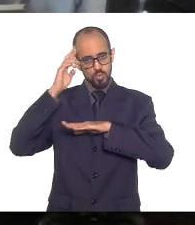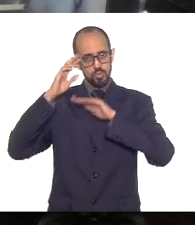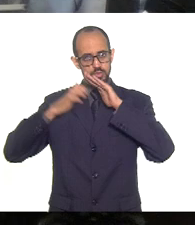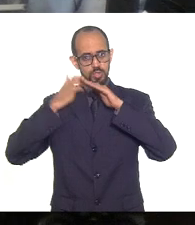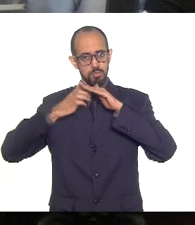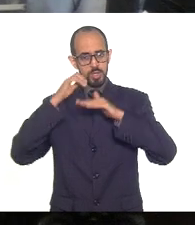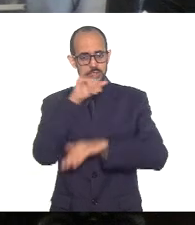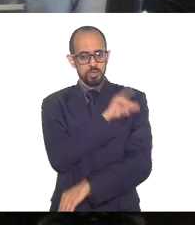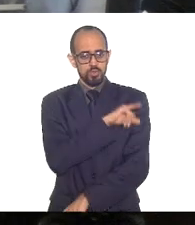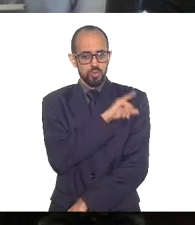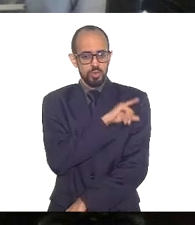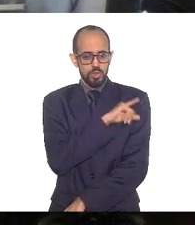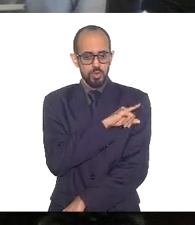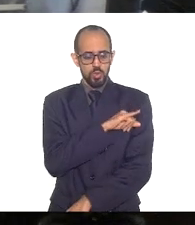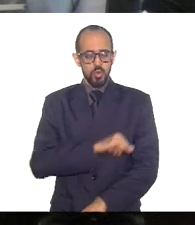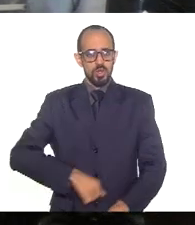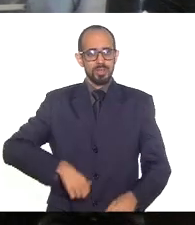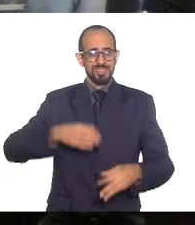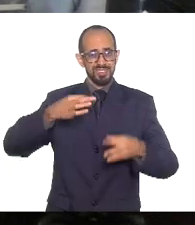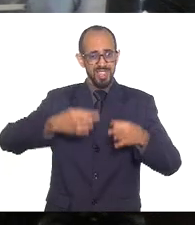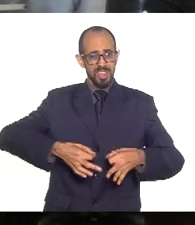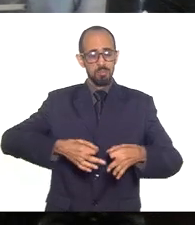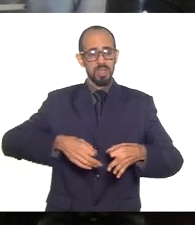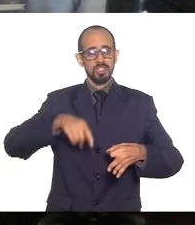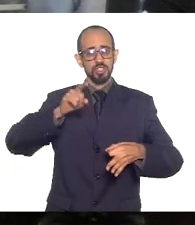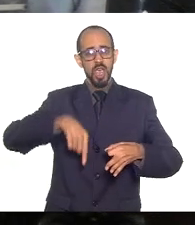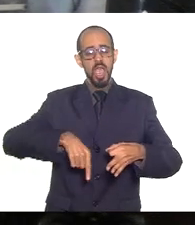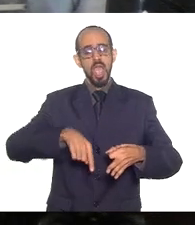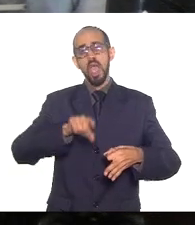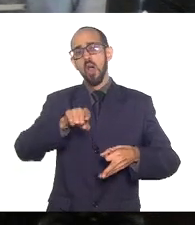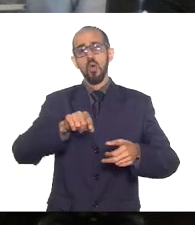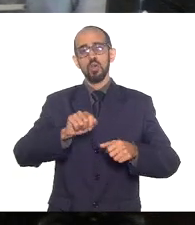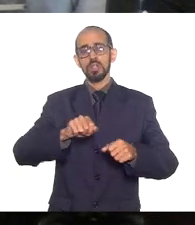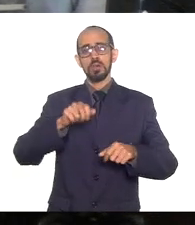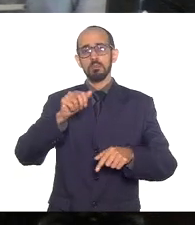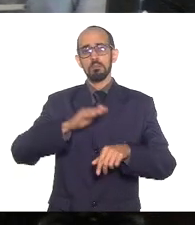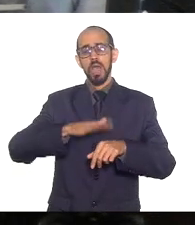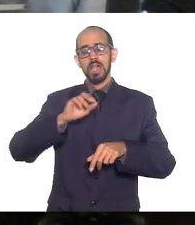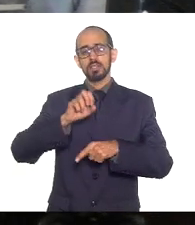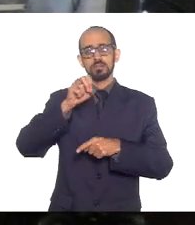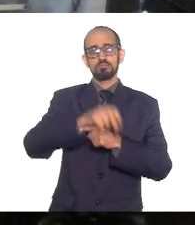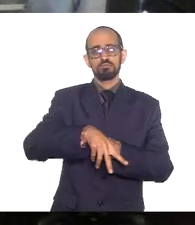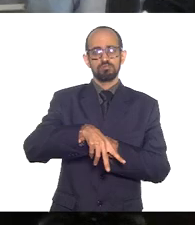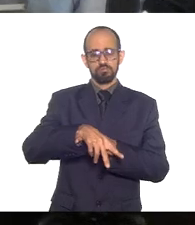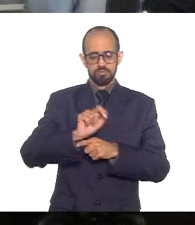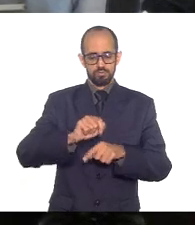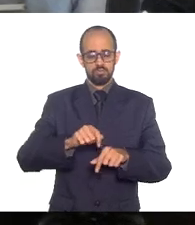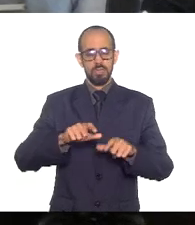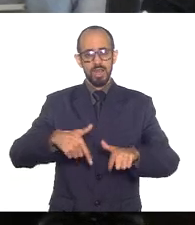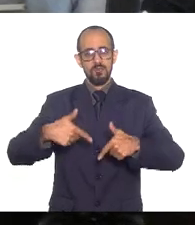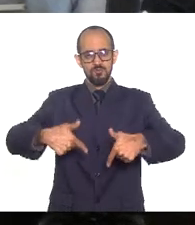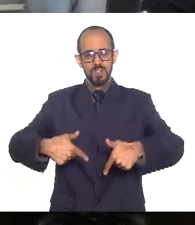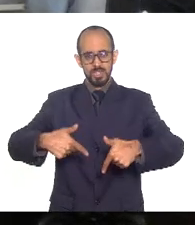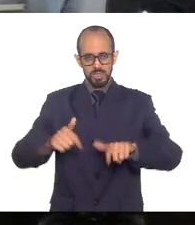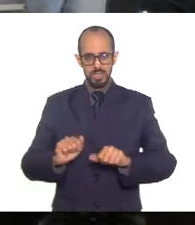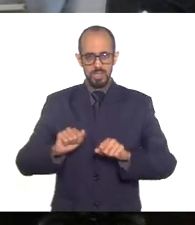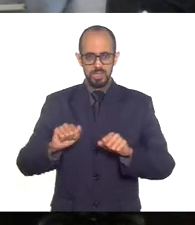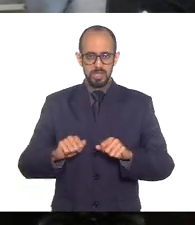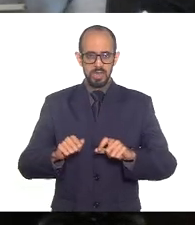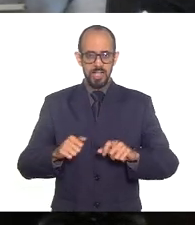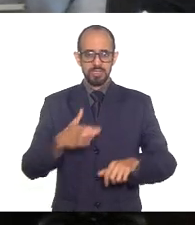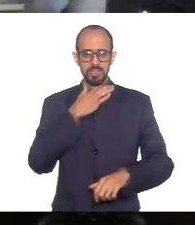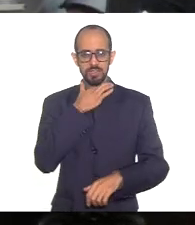justamente aqueles que mais empregam e a enfrentar esse momento emergencial houve